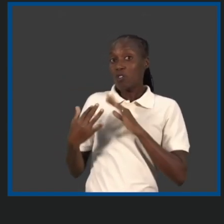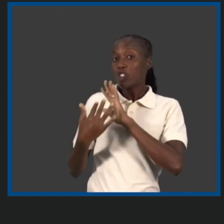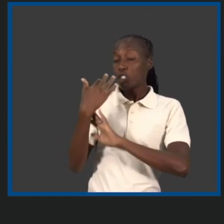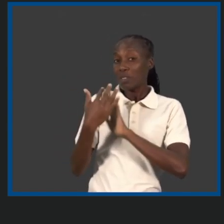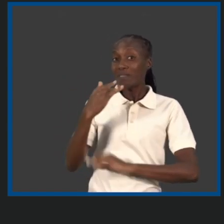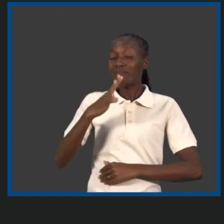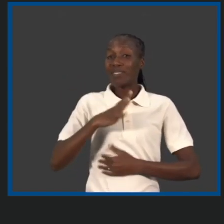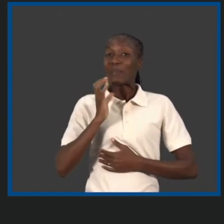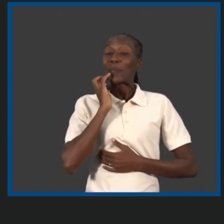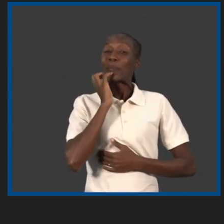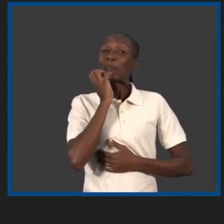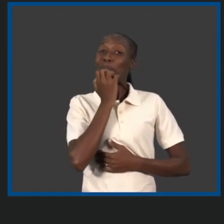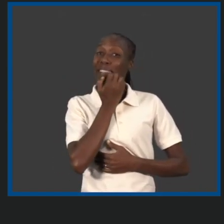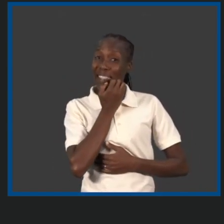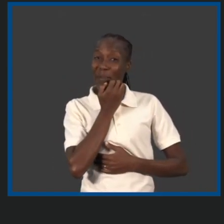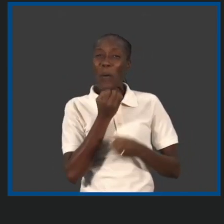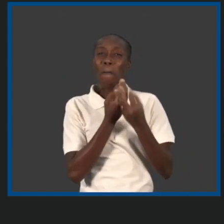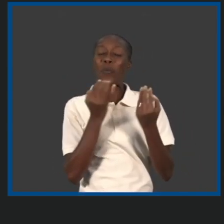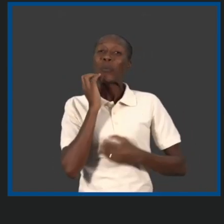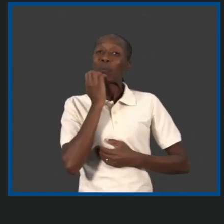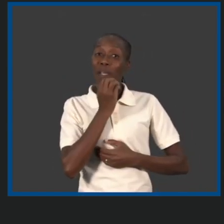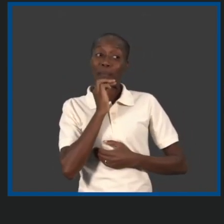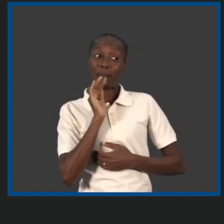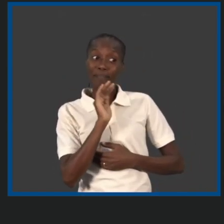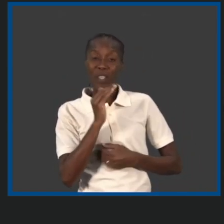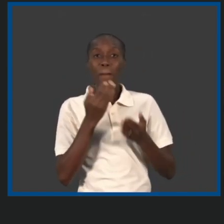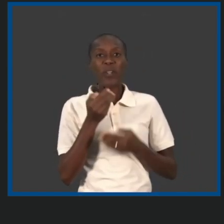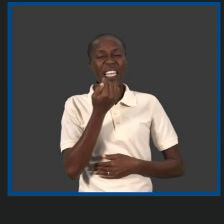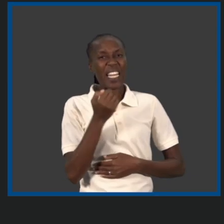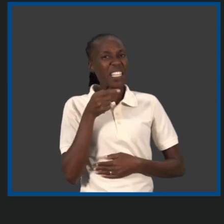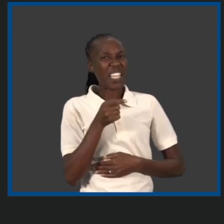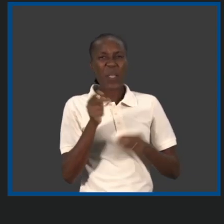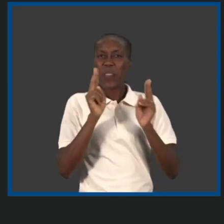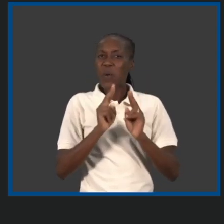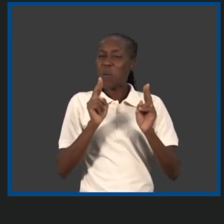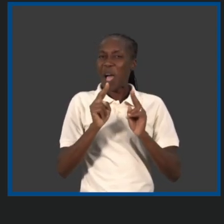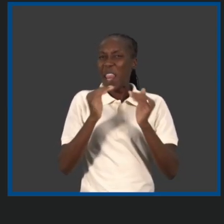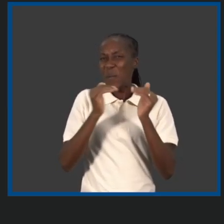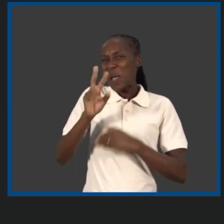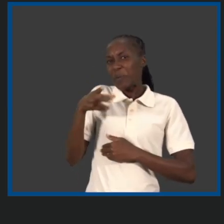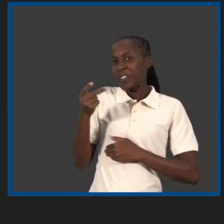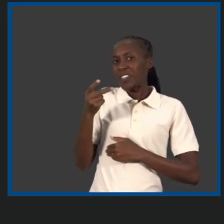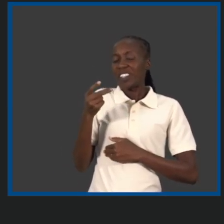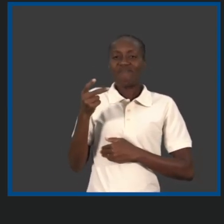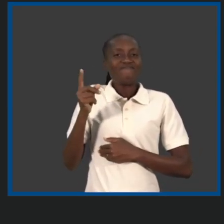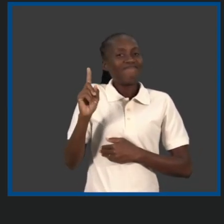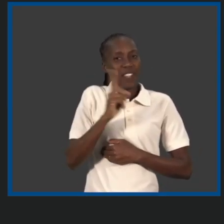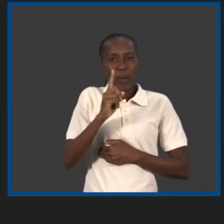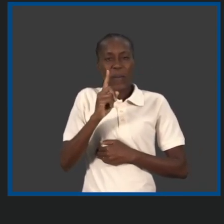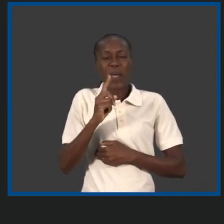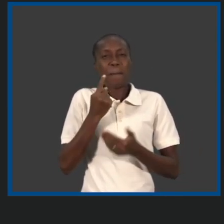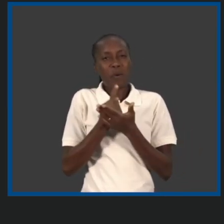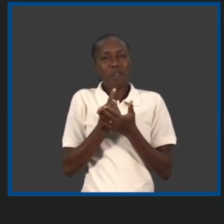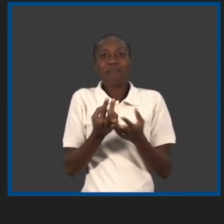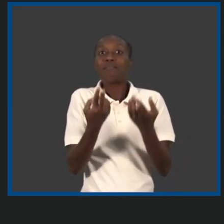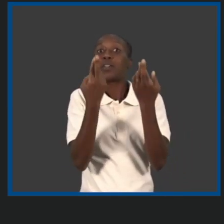mãe, esta criança não vai ser normal. Não vai ser uma criança igual às outras. Precisa mesmo de muita